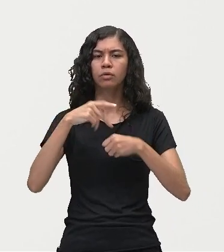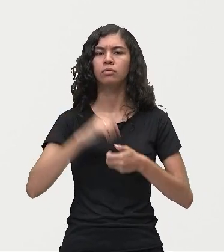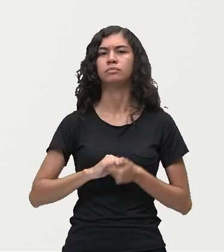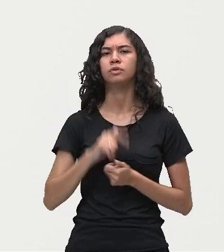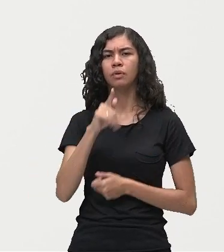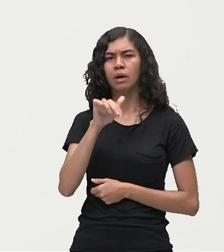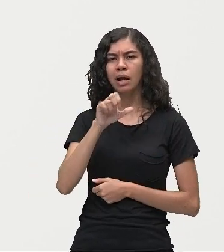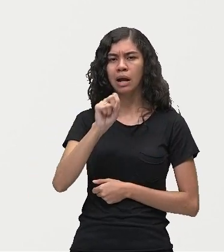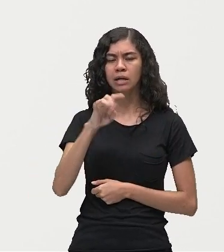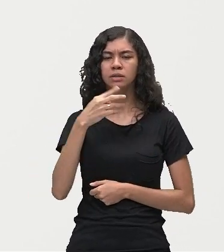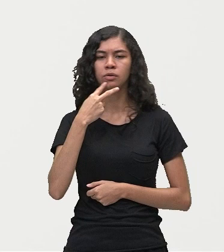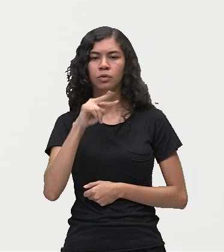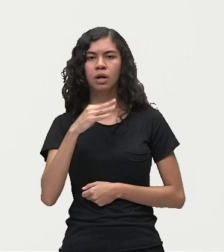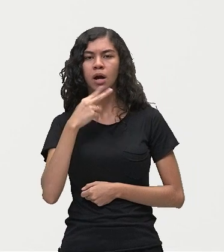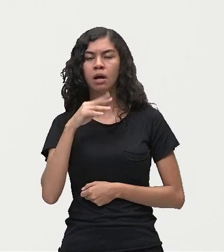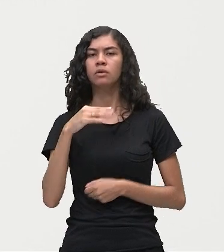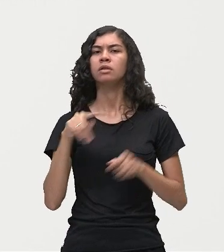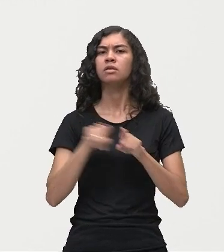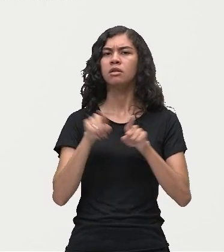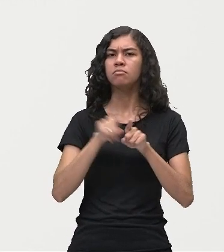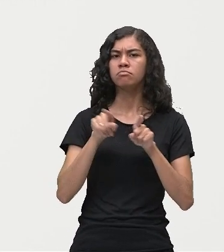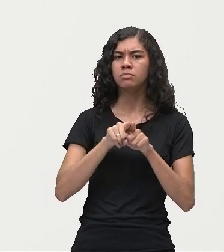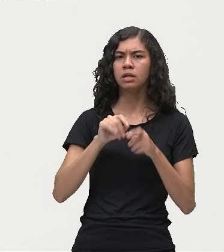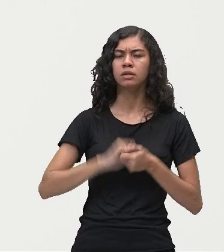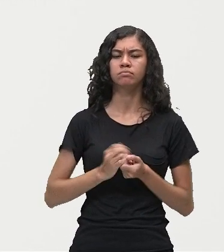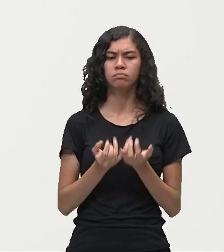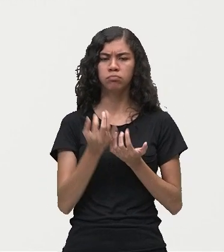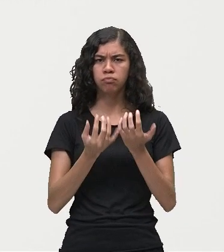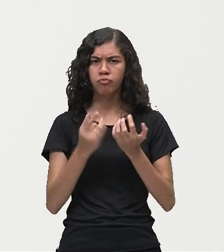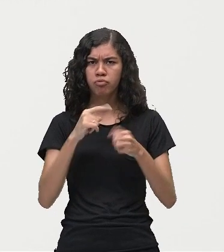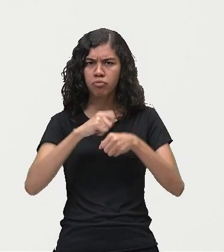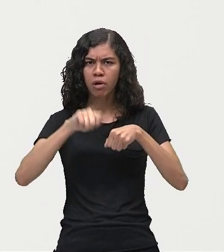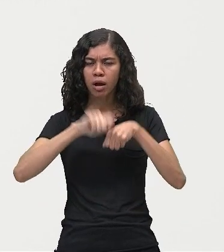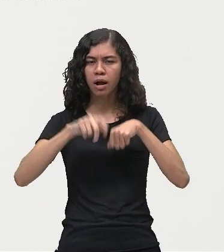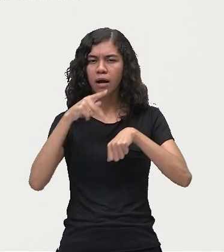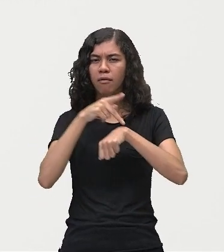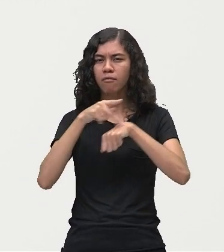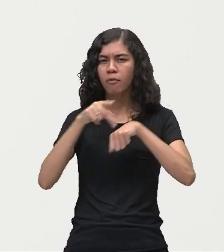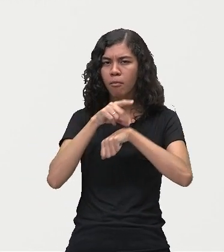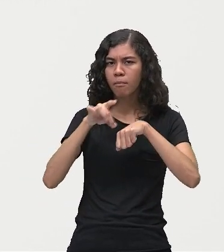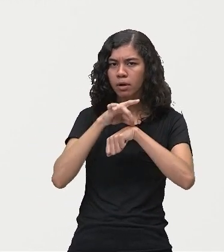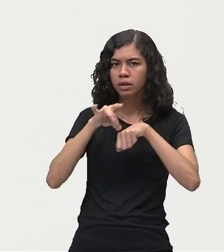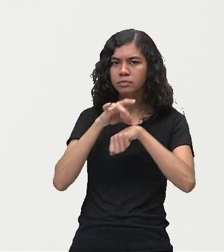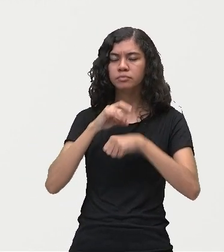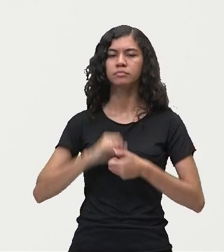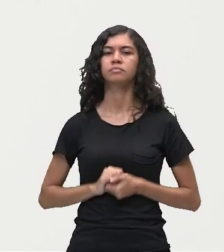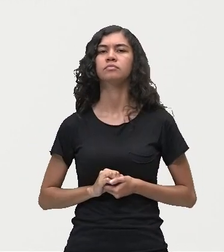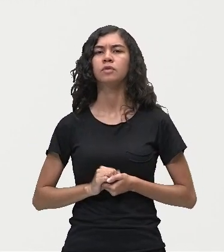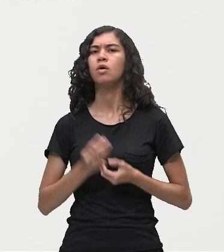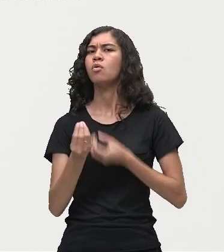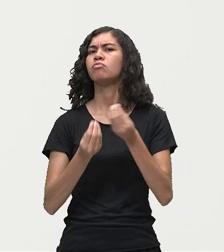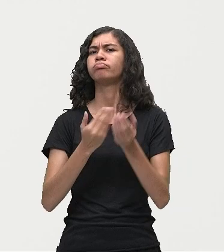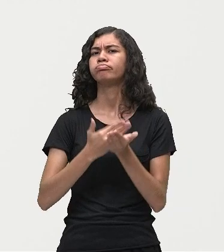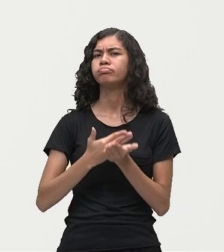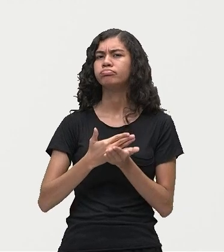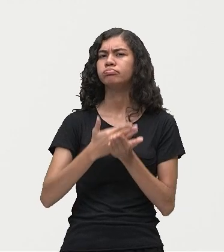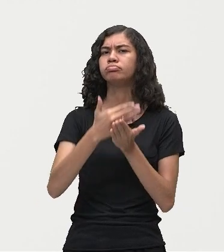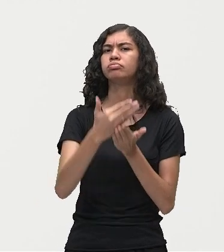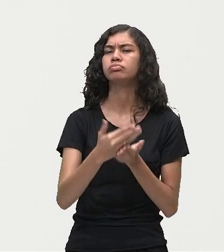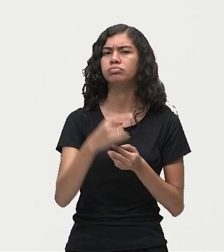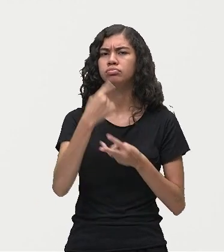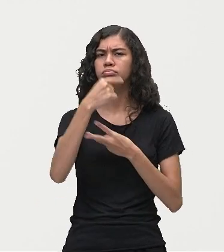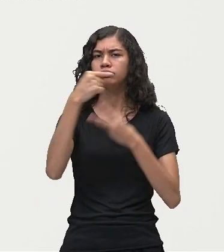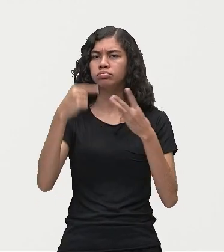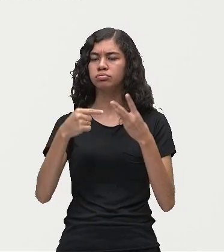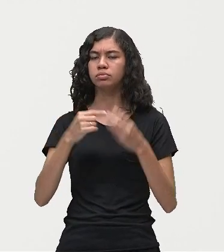e carvão mineral. A gente vai focar neles, tá? E aí, como é que é a origem desses combustíveis fósseis? A gente